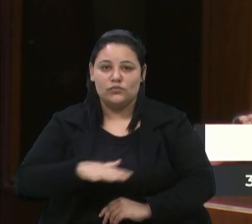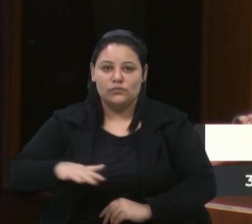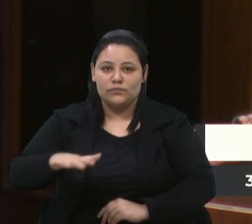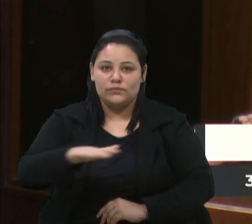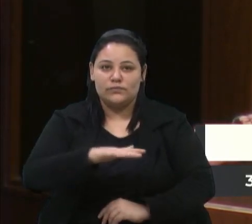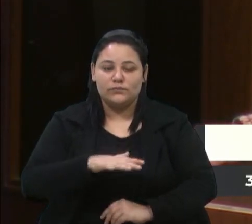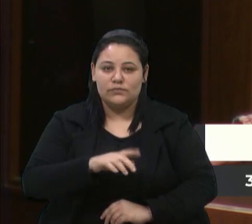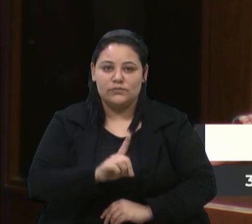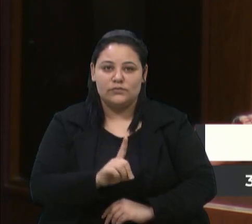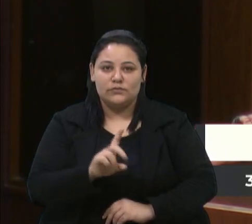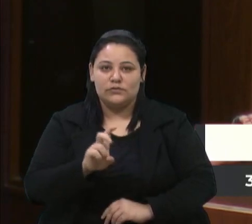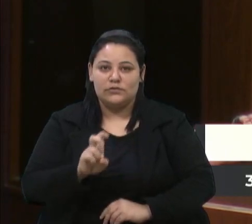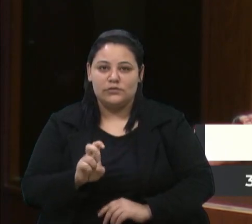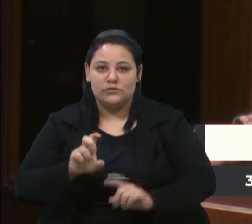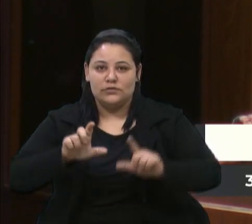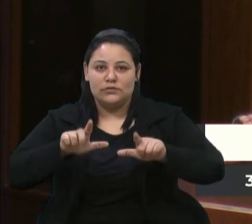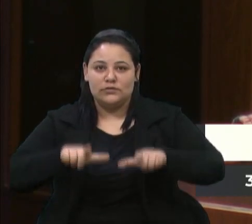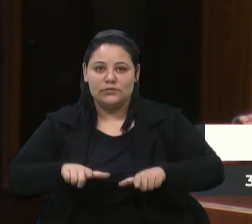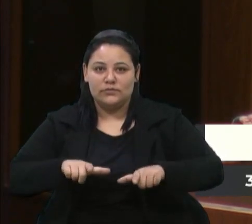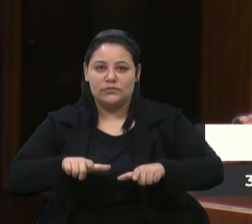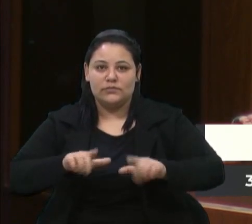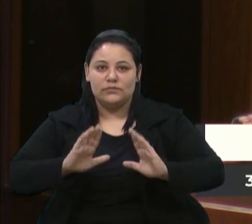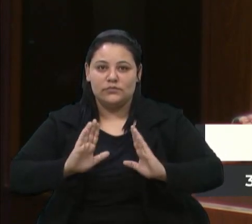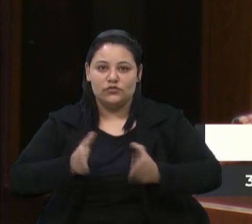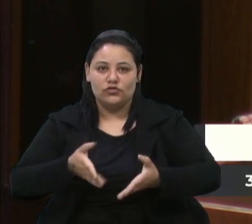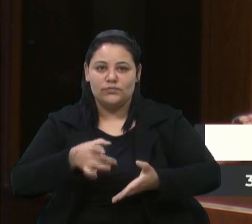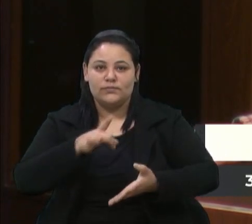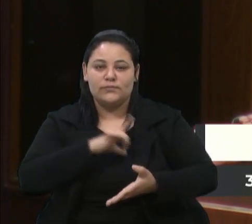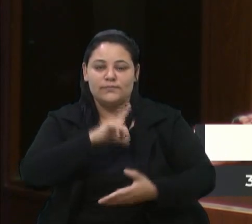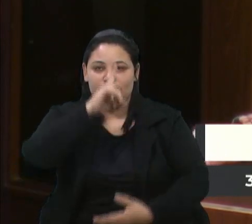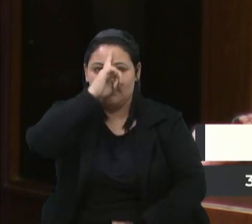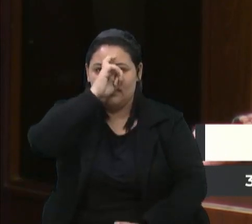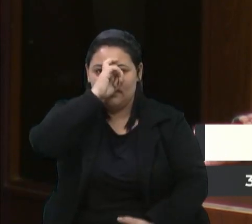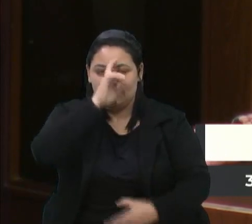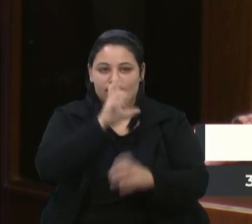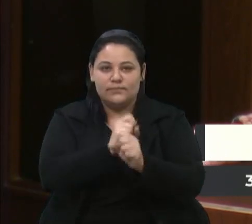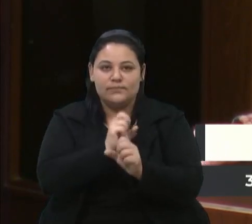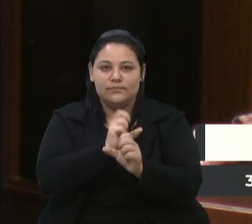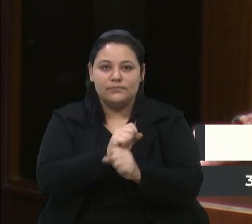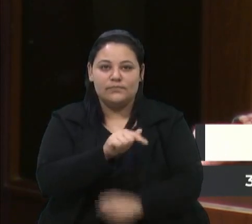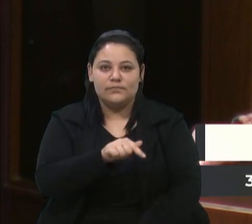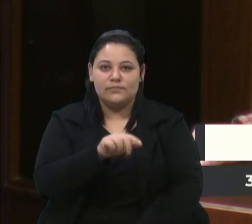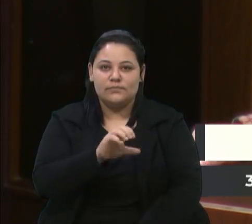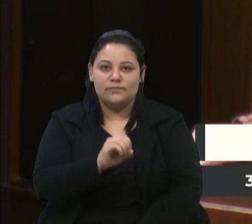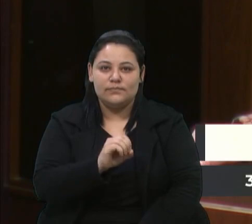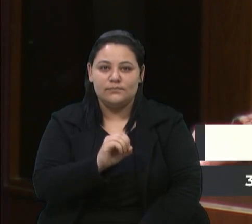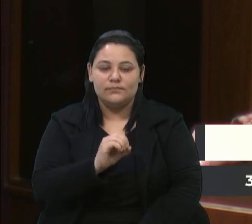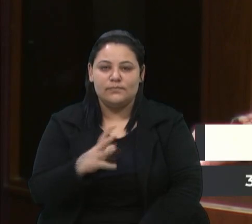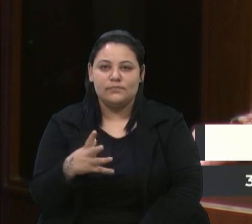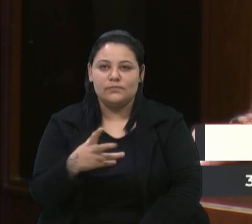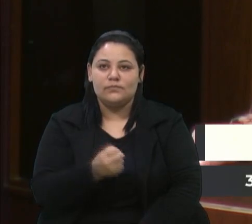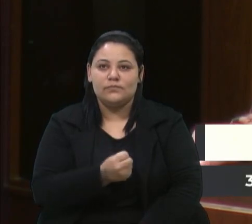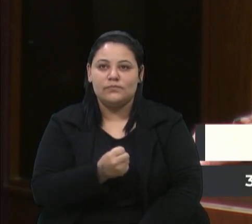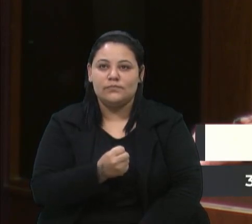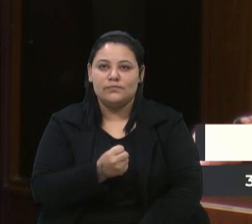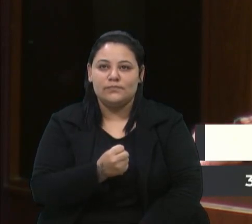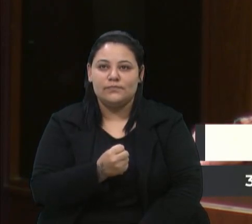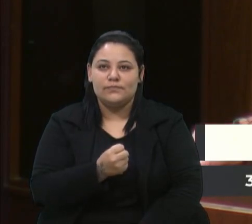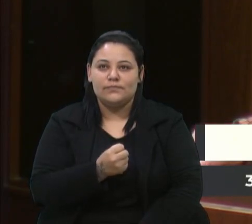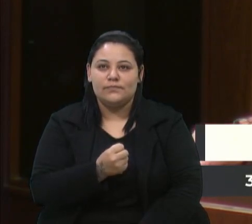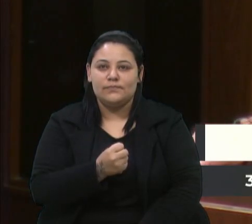leitos na ala já existente no hospital, que soma 70 leitos. E isso é